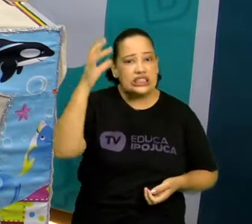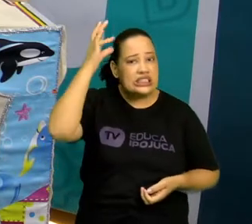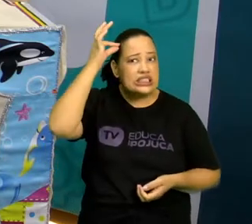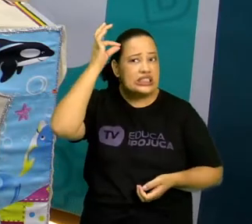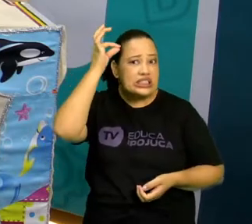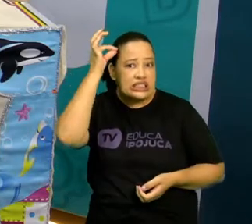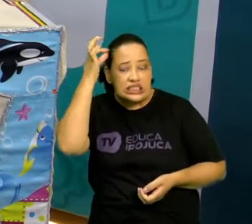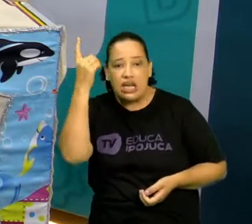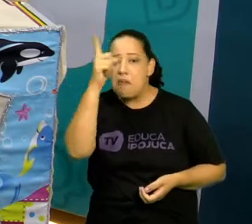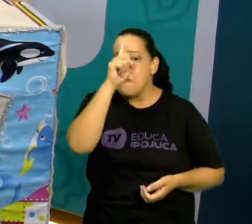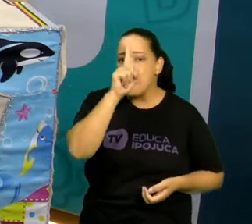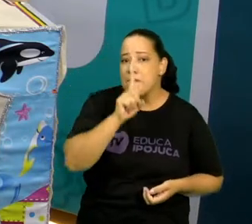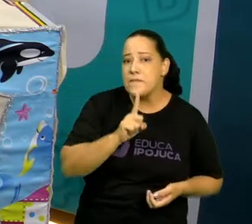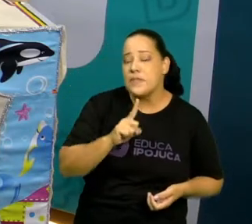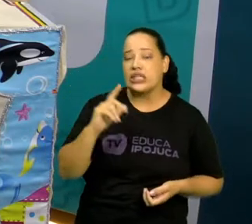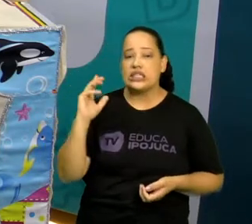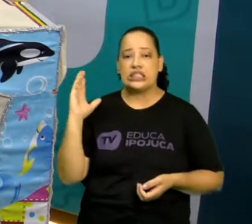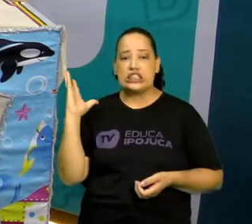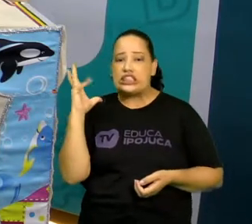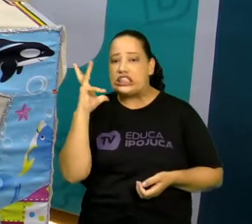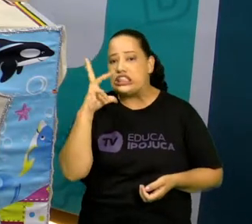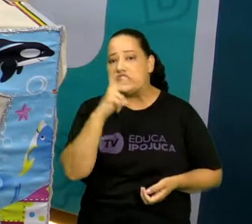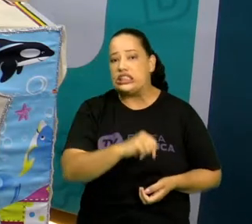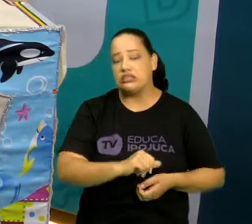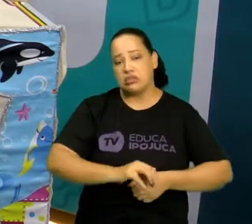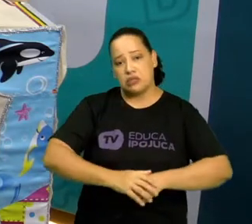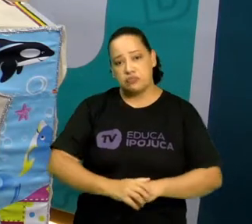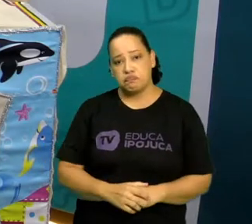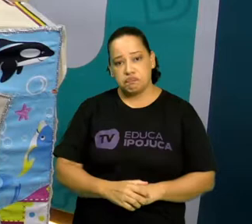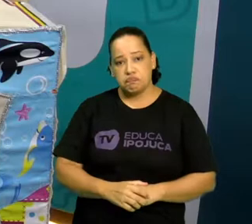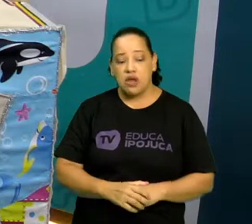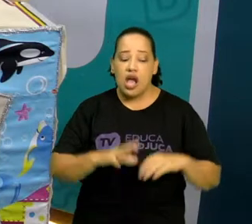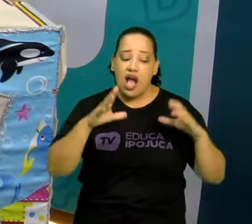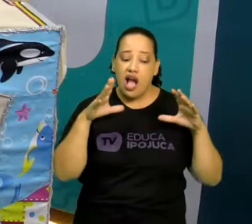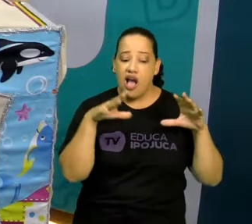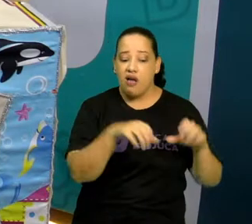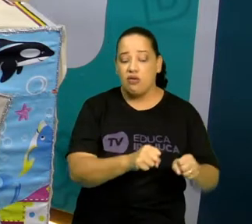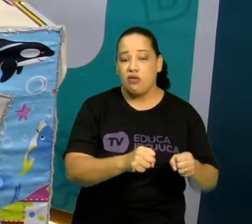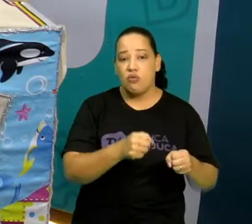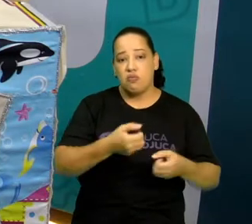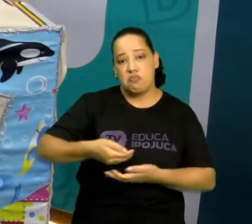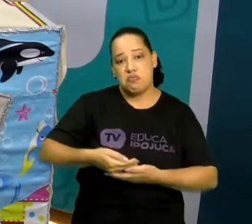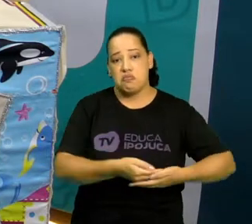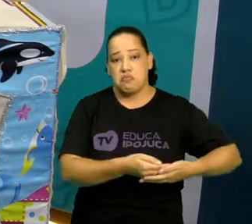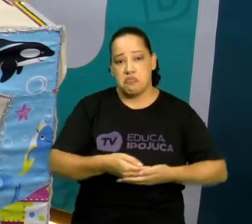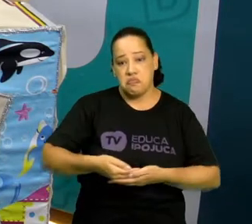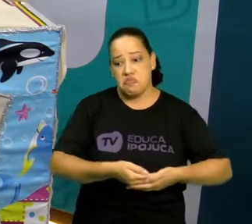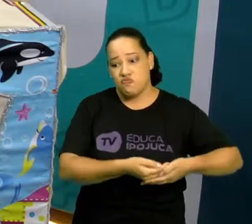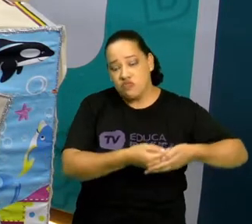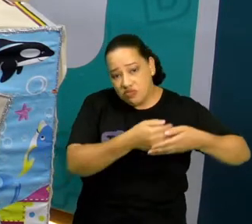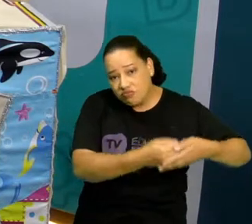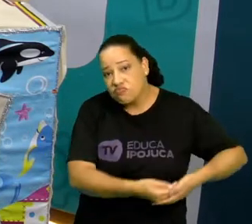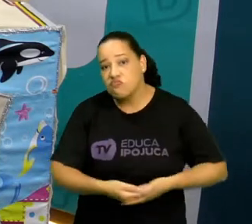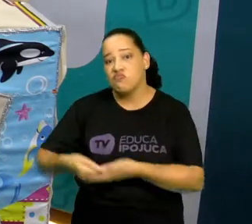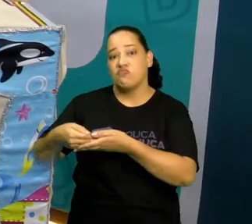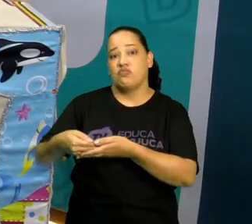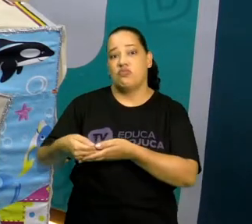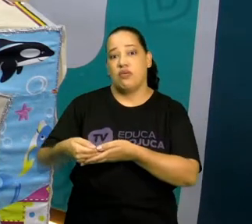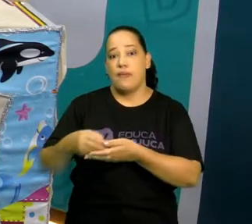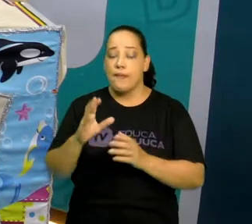linda. E levou essa menina embora. Colocou ela em uma